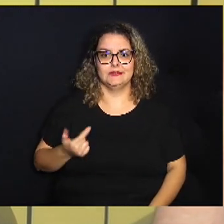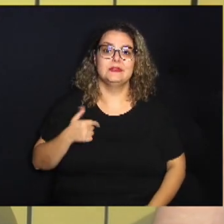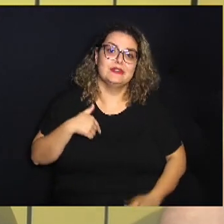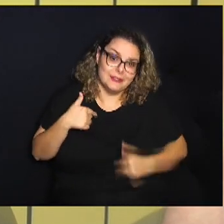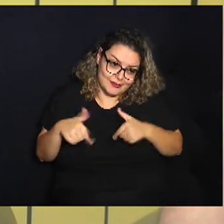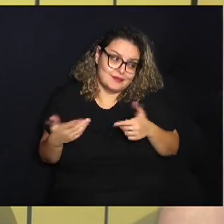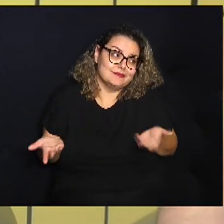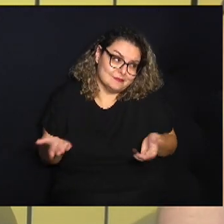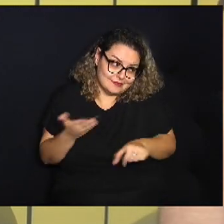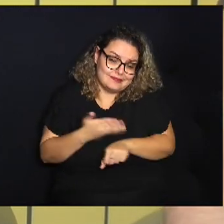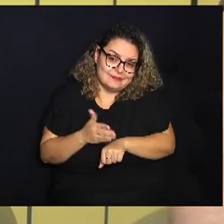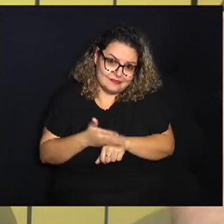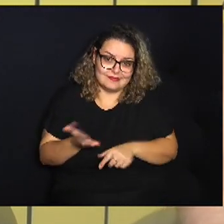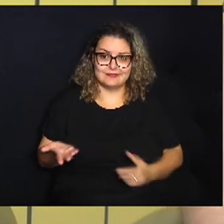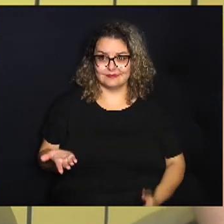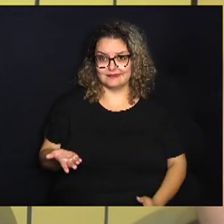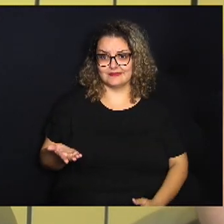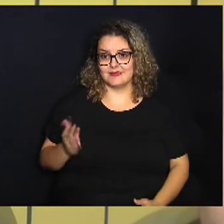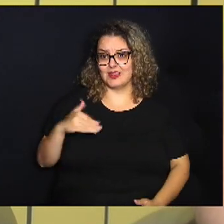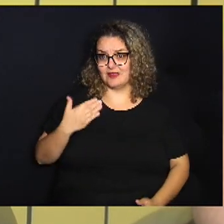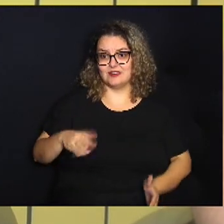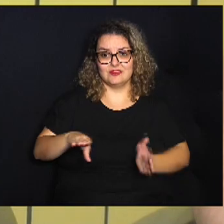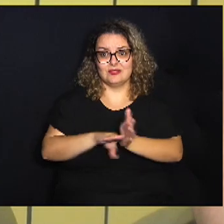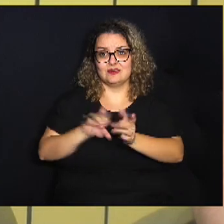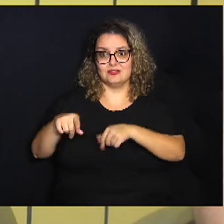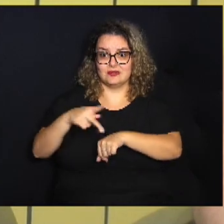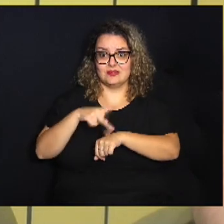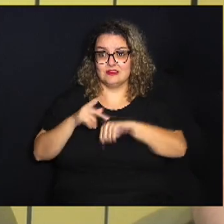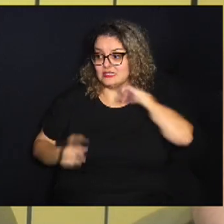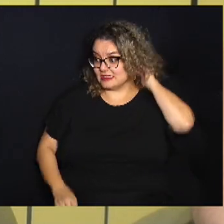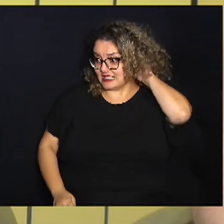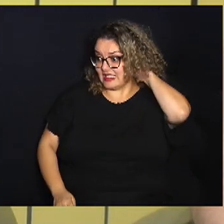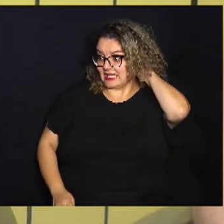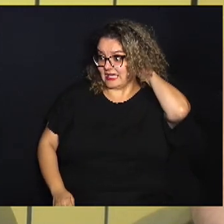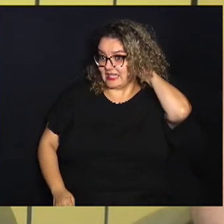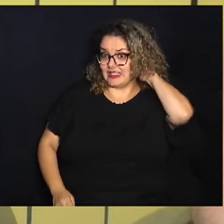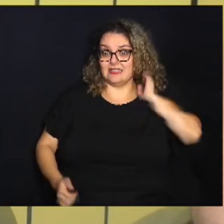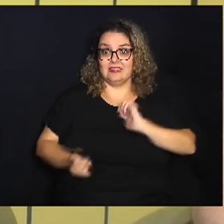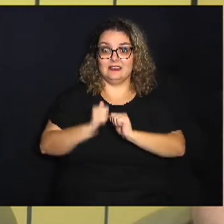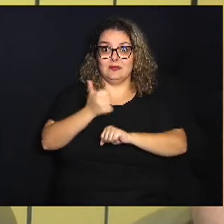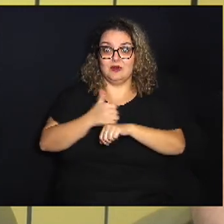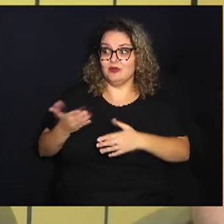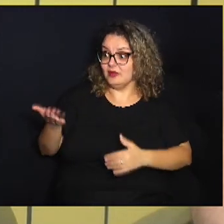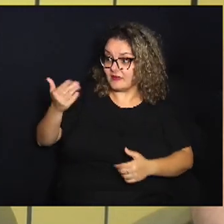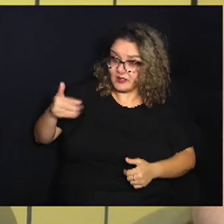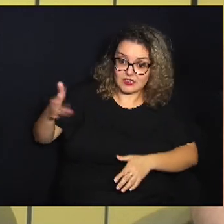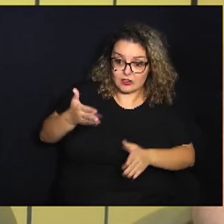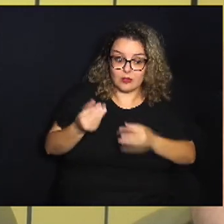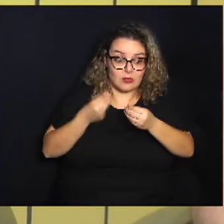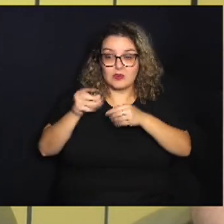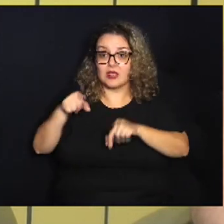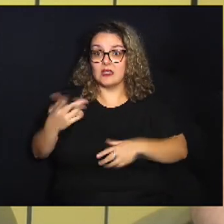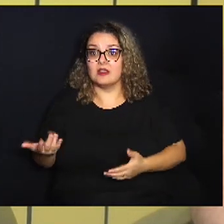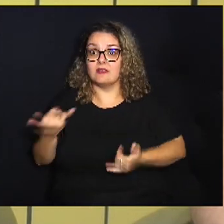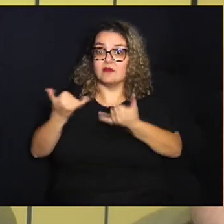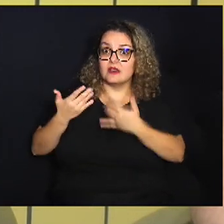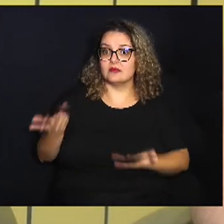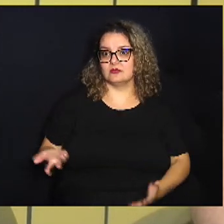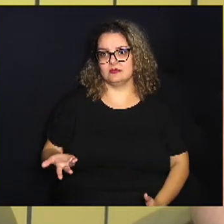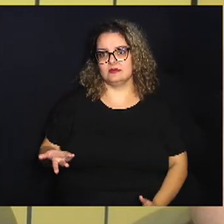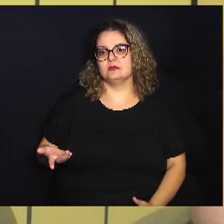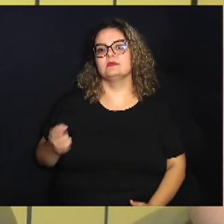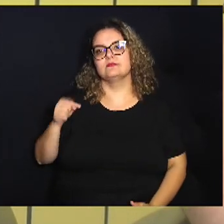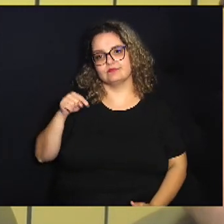eu estava treinando. Quando você chega em outros países, fala, nossa, atleta profissional, que legal. Não, vem aqui, como que é? Conta para mim. Então,